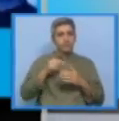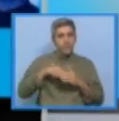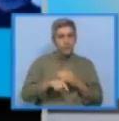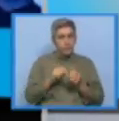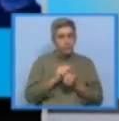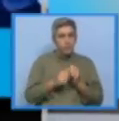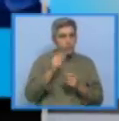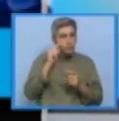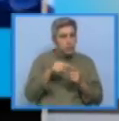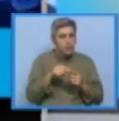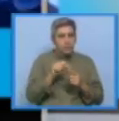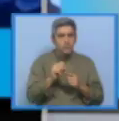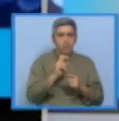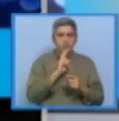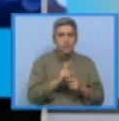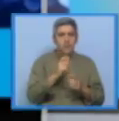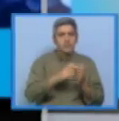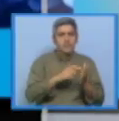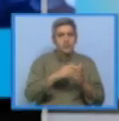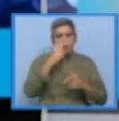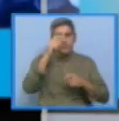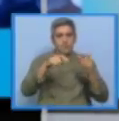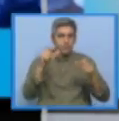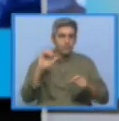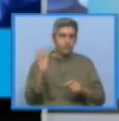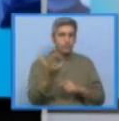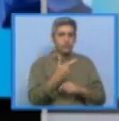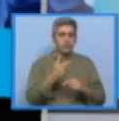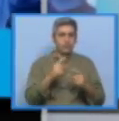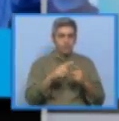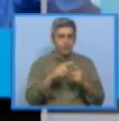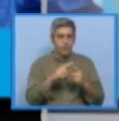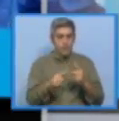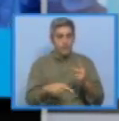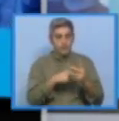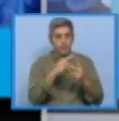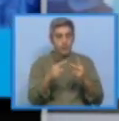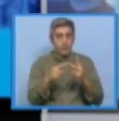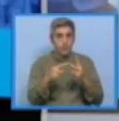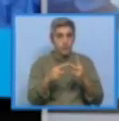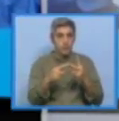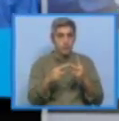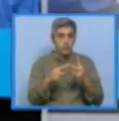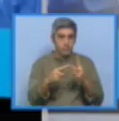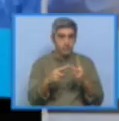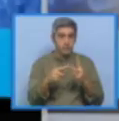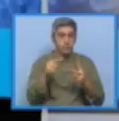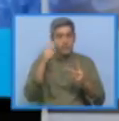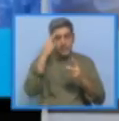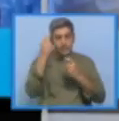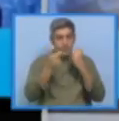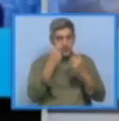do desporto como resposta a uma necessidade do homem. E outra, como uma